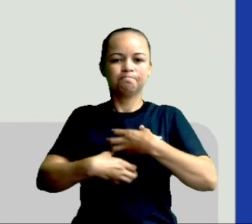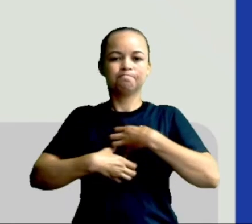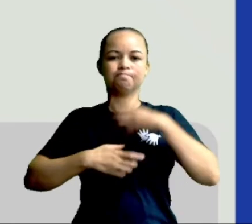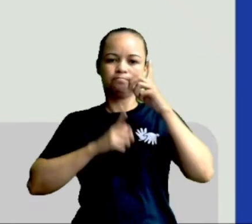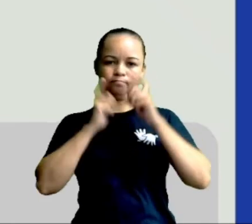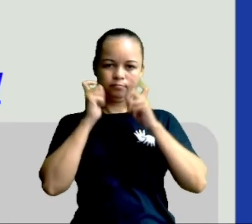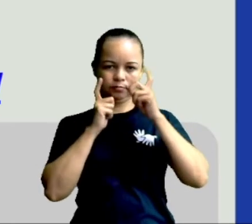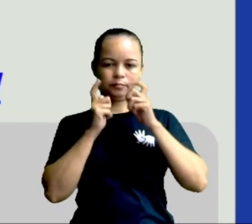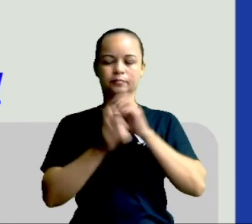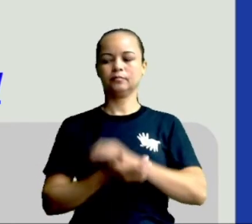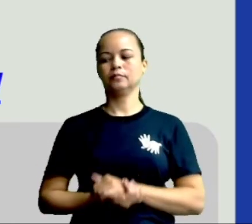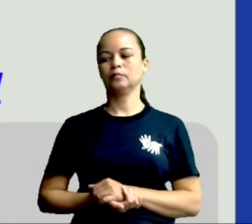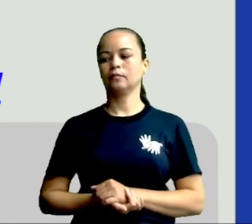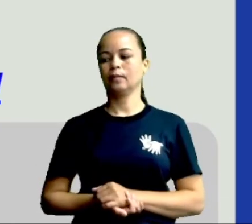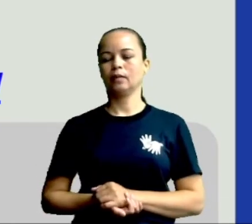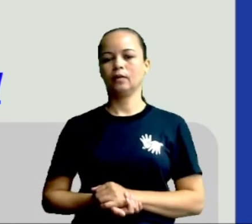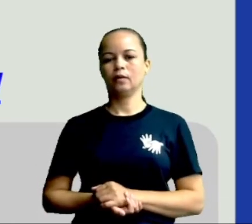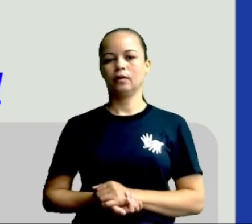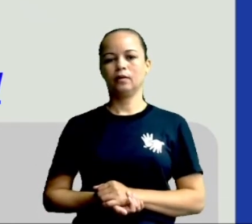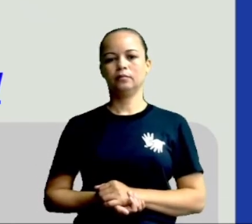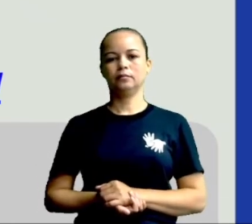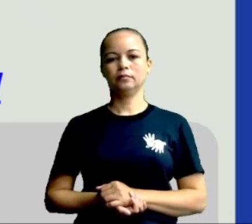expressiva.